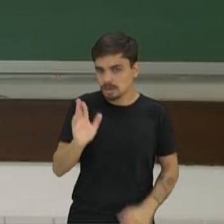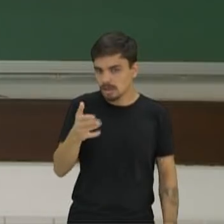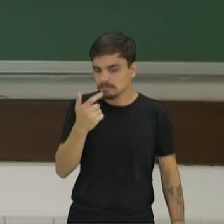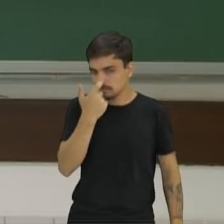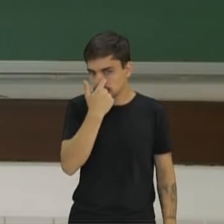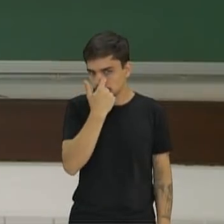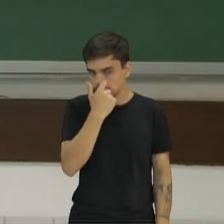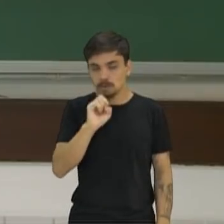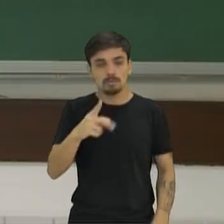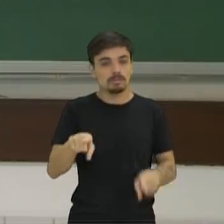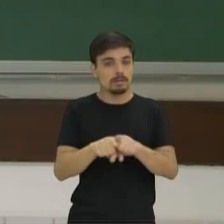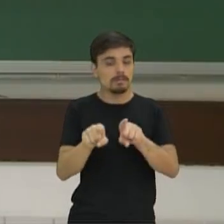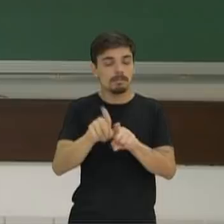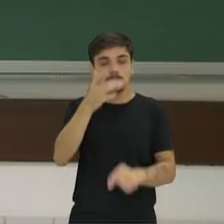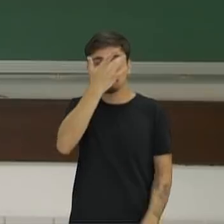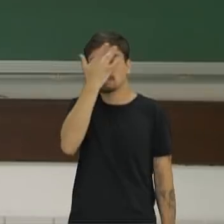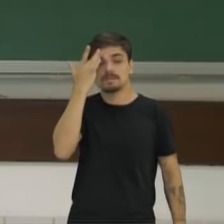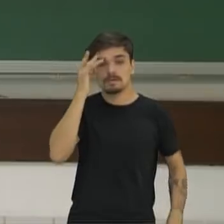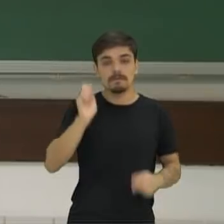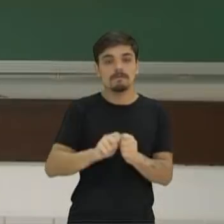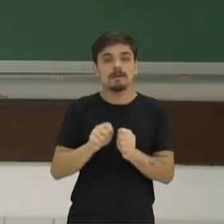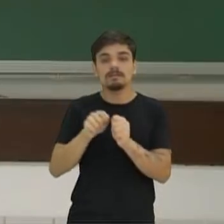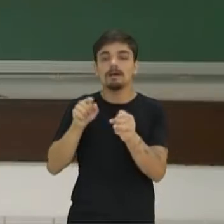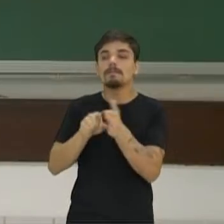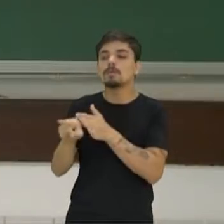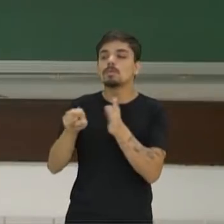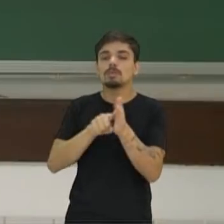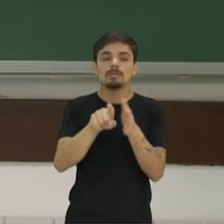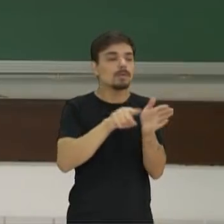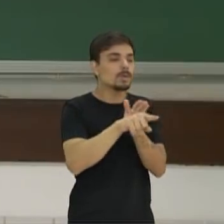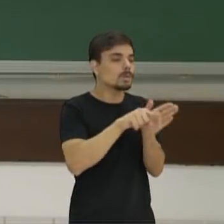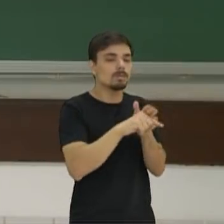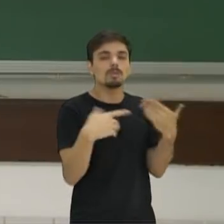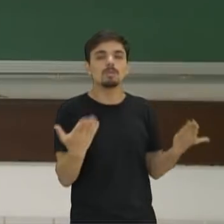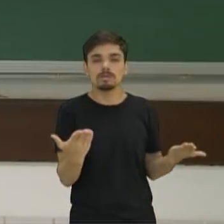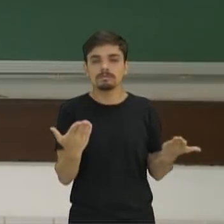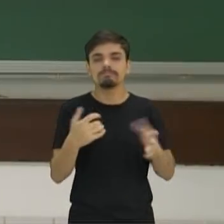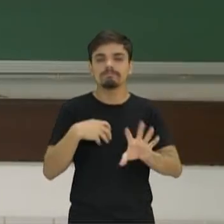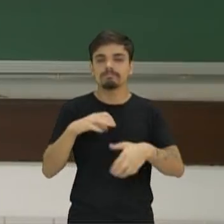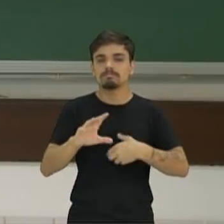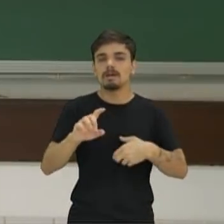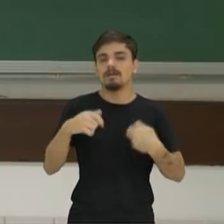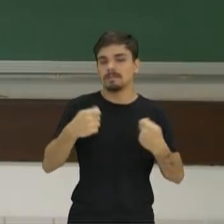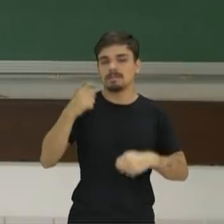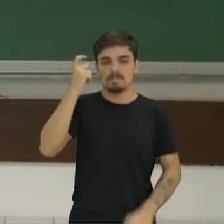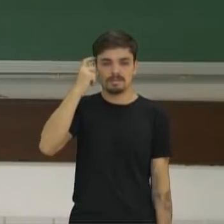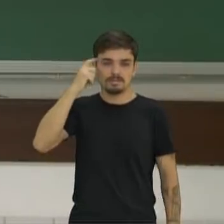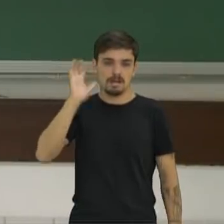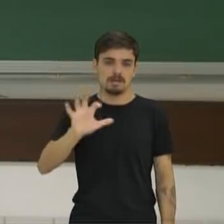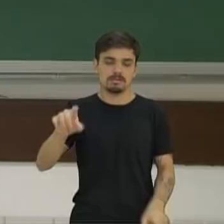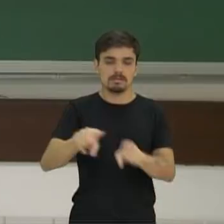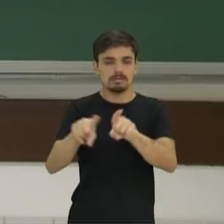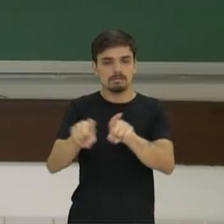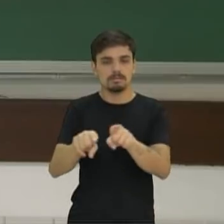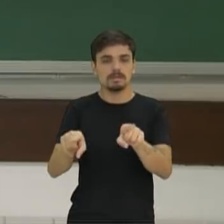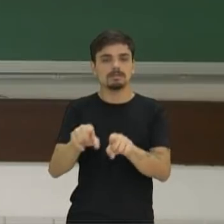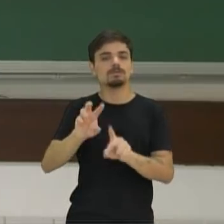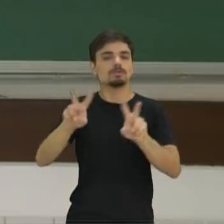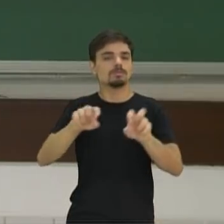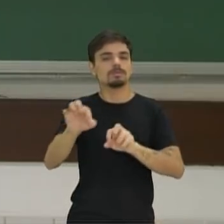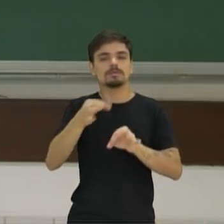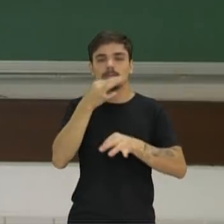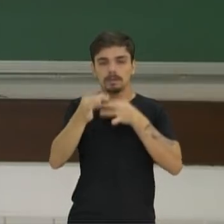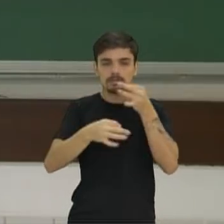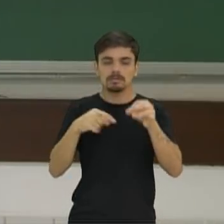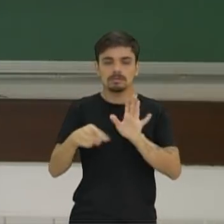Ou será que você é uma das pessoas que faz essas perguntas aos outros? Então, é interessante a gente pensar nisso e pensar nessa opinião. Por